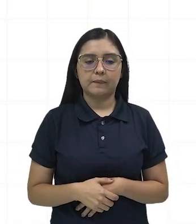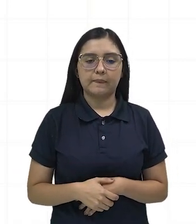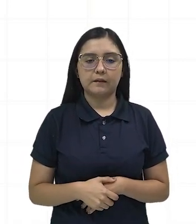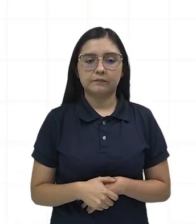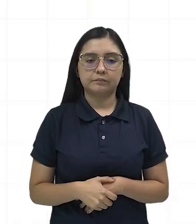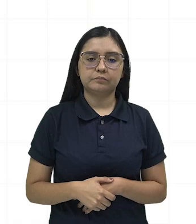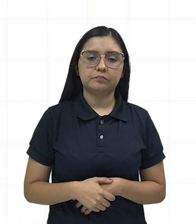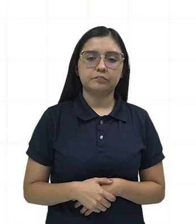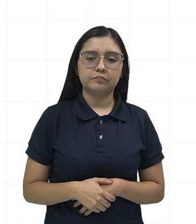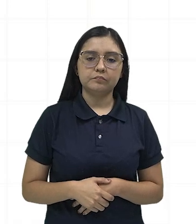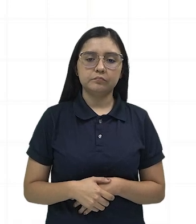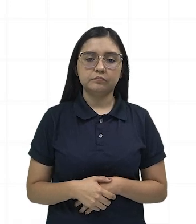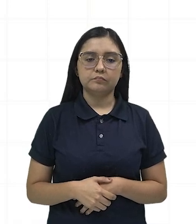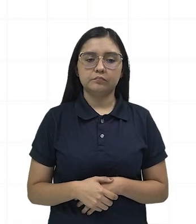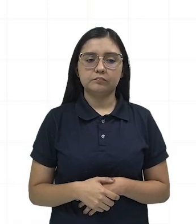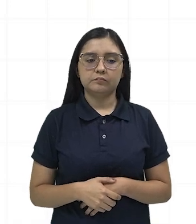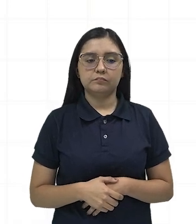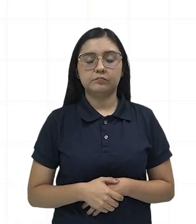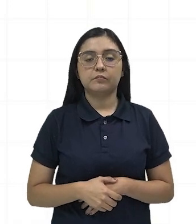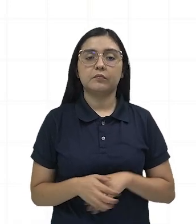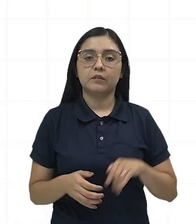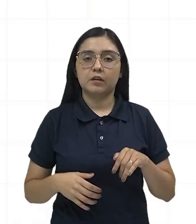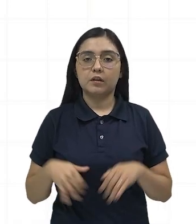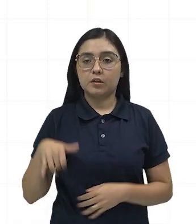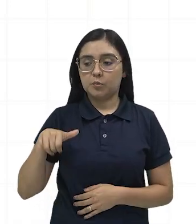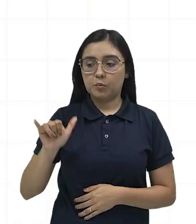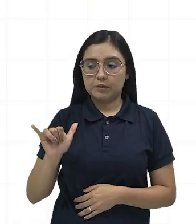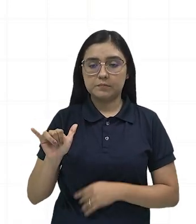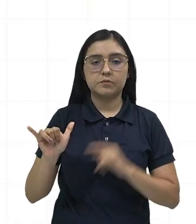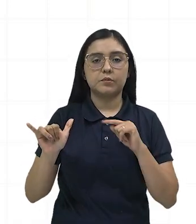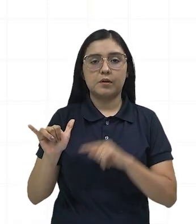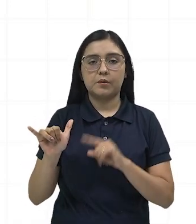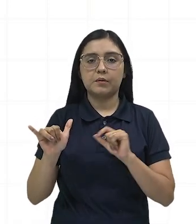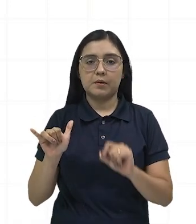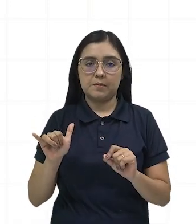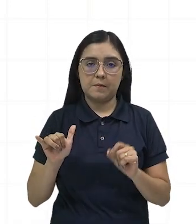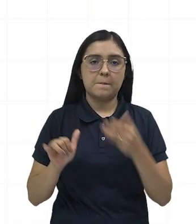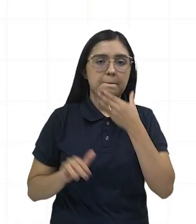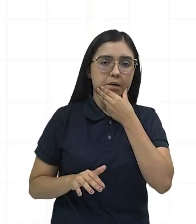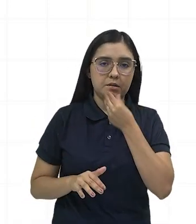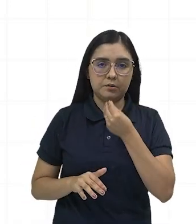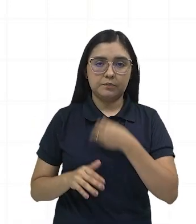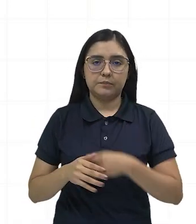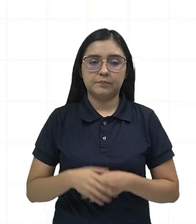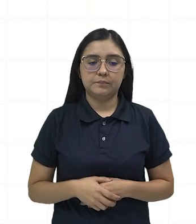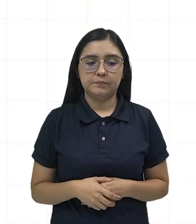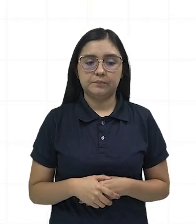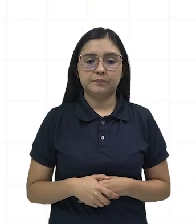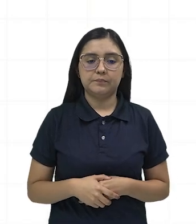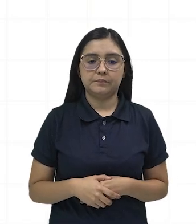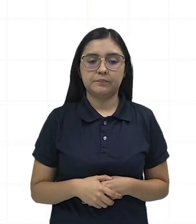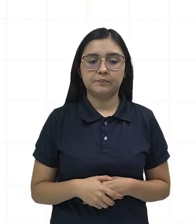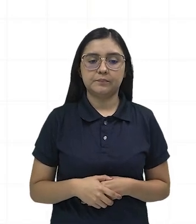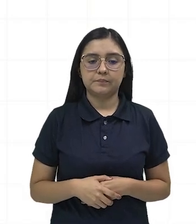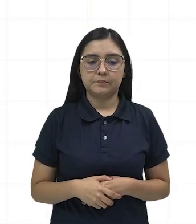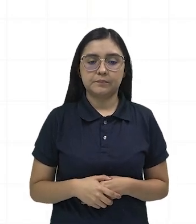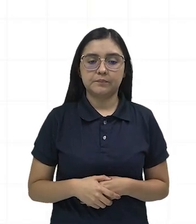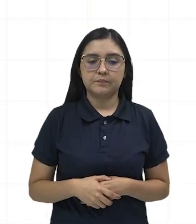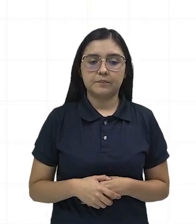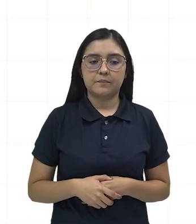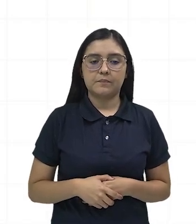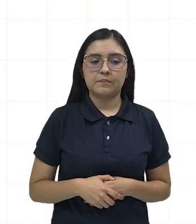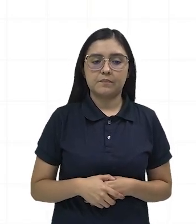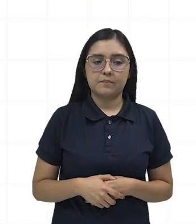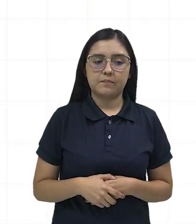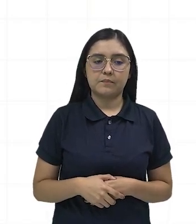Beleza? Então, a outra situação é o Y para os meninos. Beleza? Então, tá